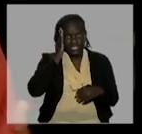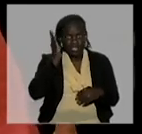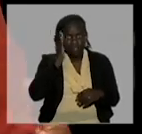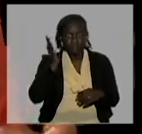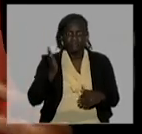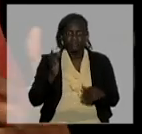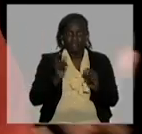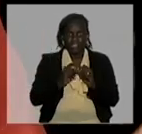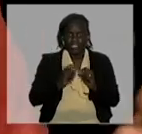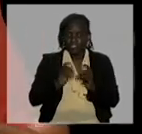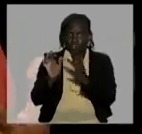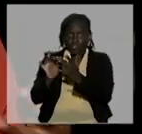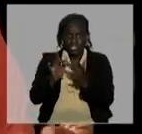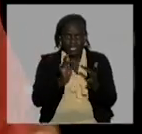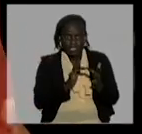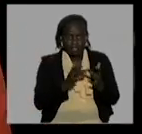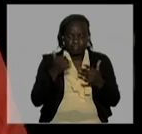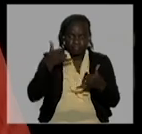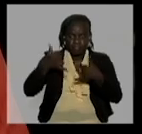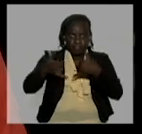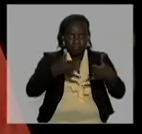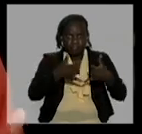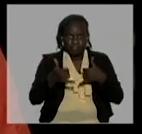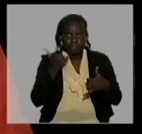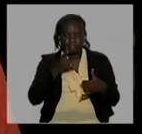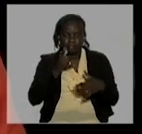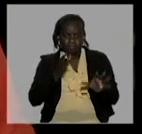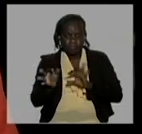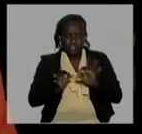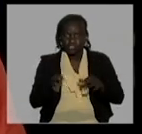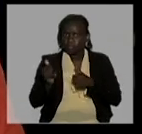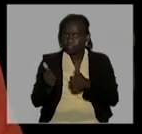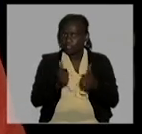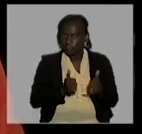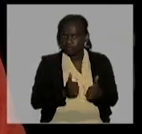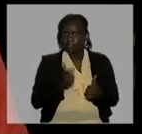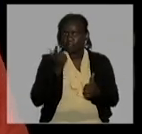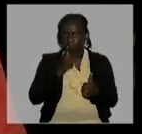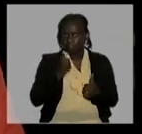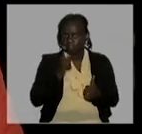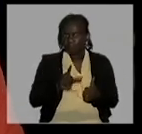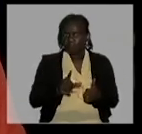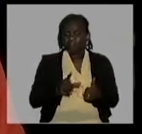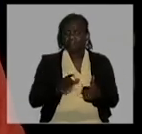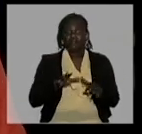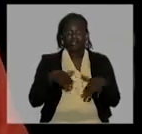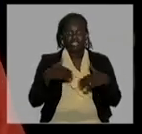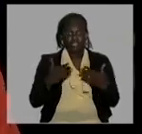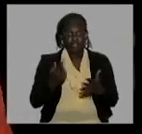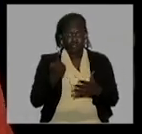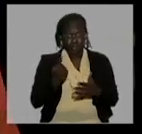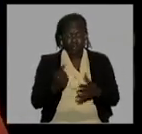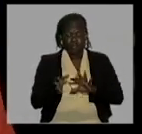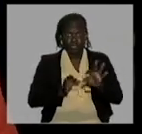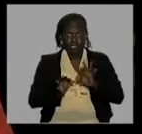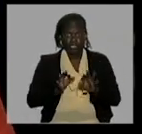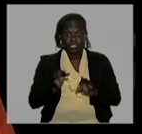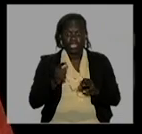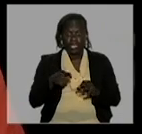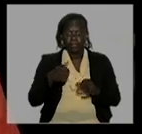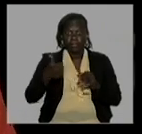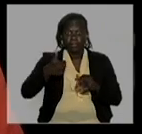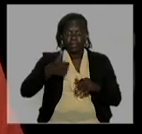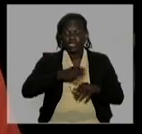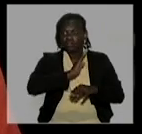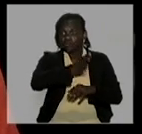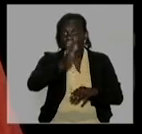no Afro-Reg sabiam fazer os contatos, né? Conseguiam desenvolver bons projetos, né? E um desses projetos foi